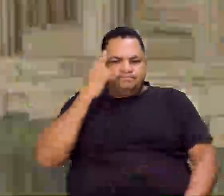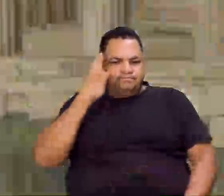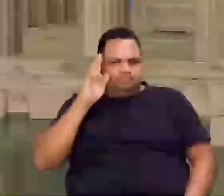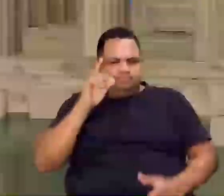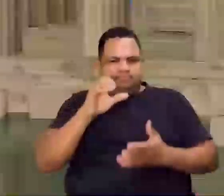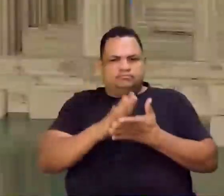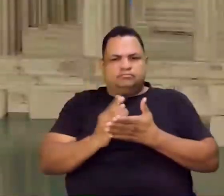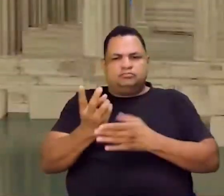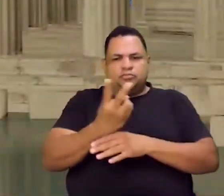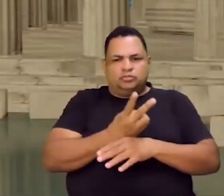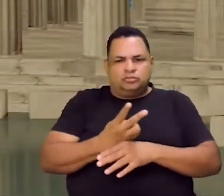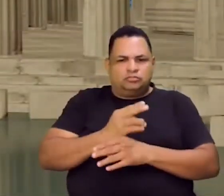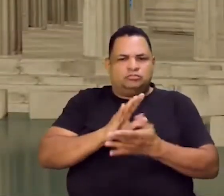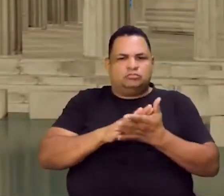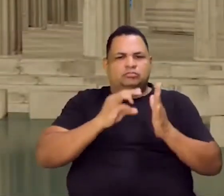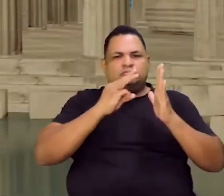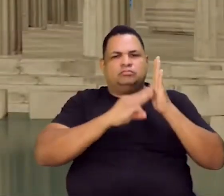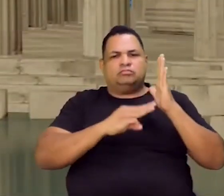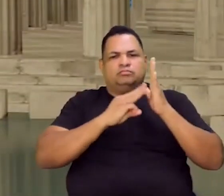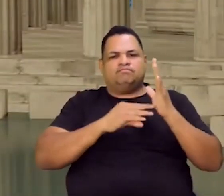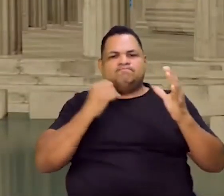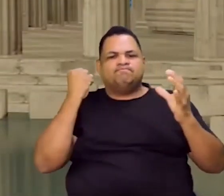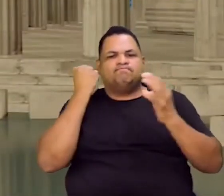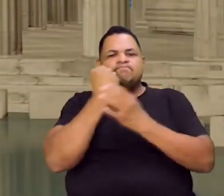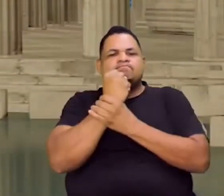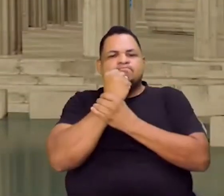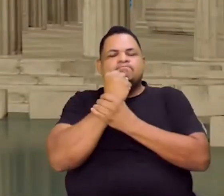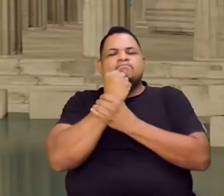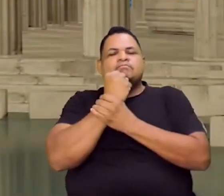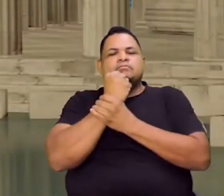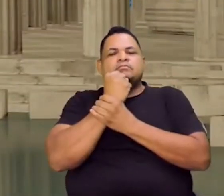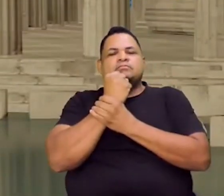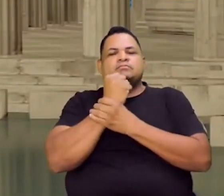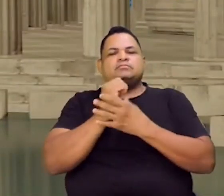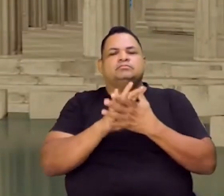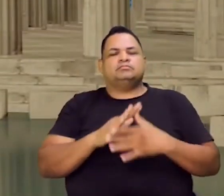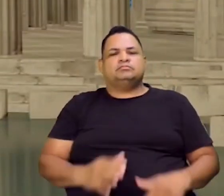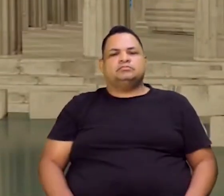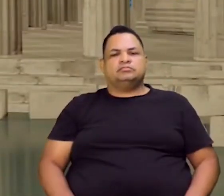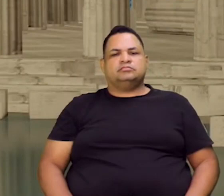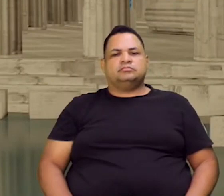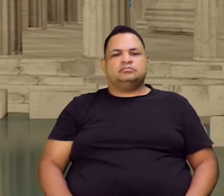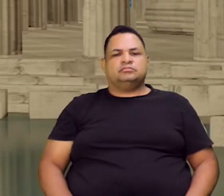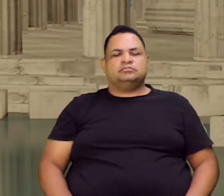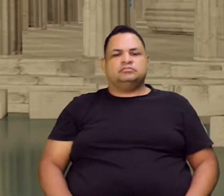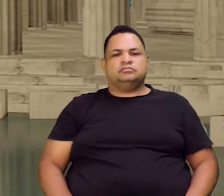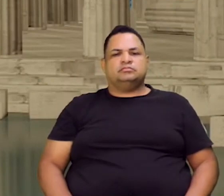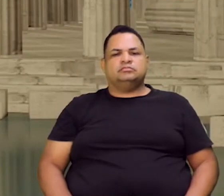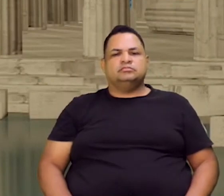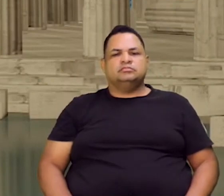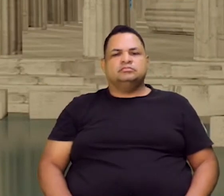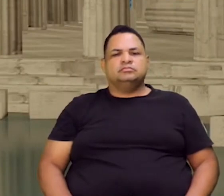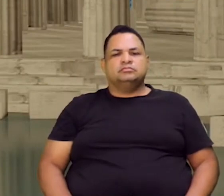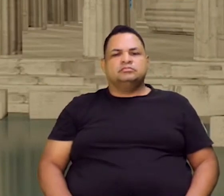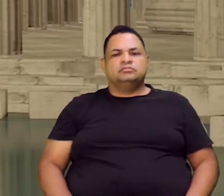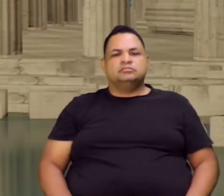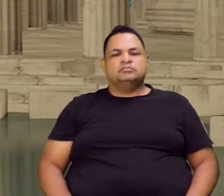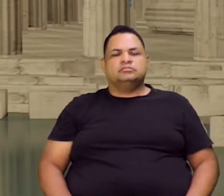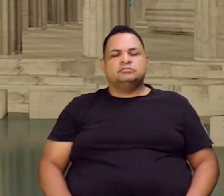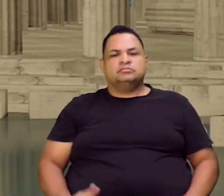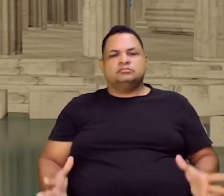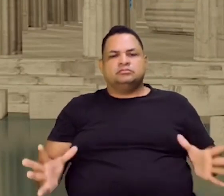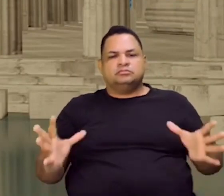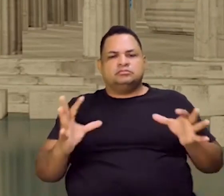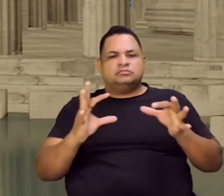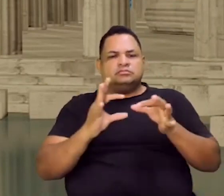um método mais seguro lembra o quê? Nós vimos essa teoria do conhecimento. Qual é? Vamos ligar